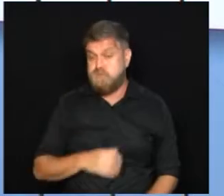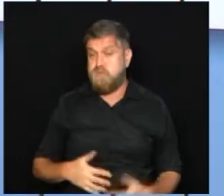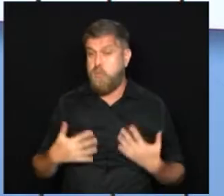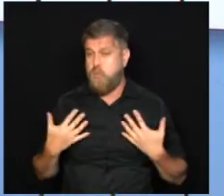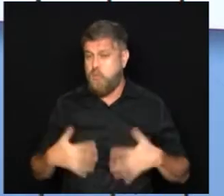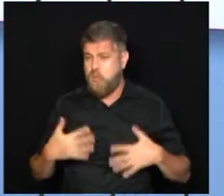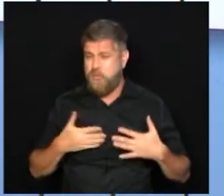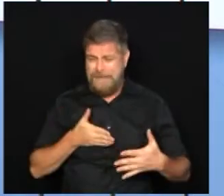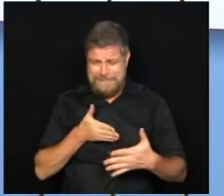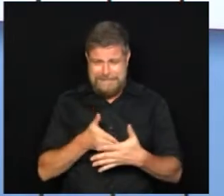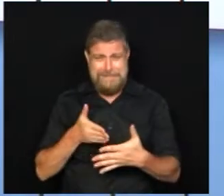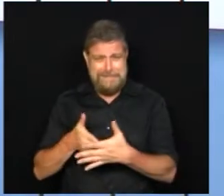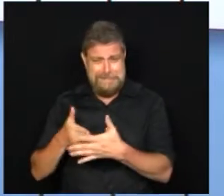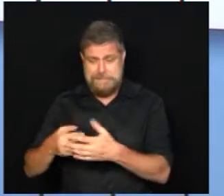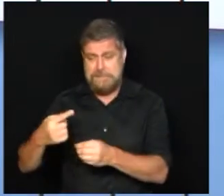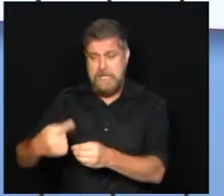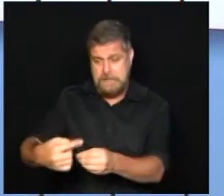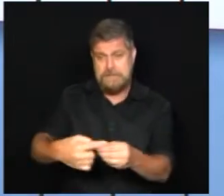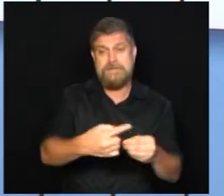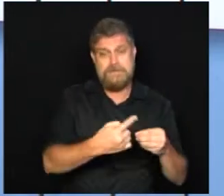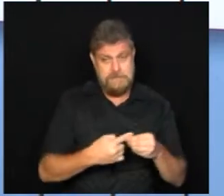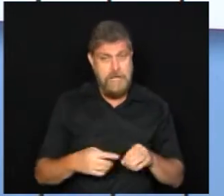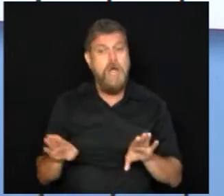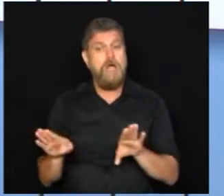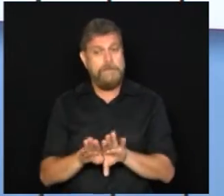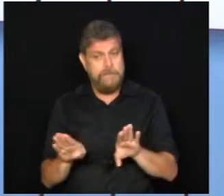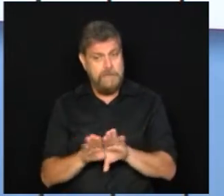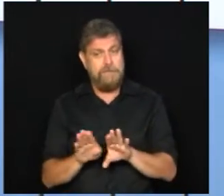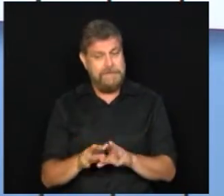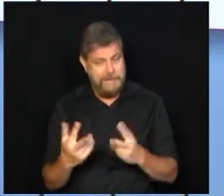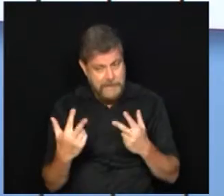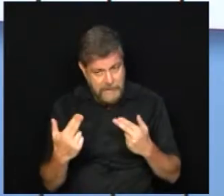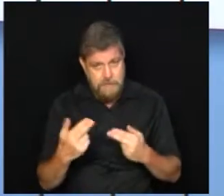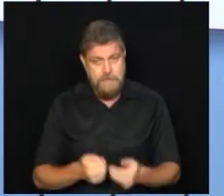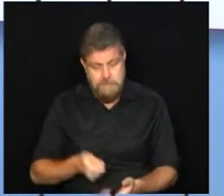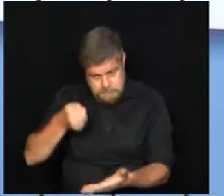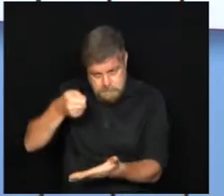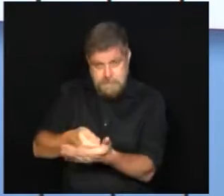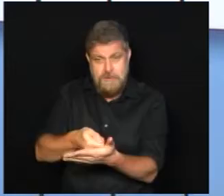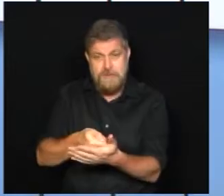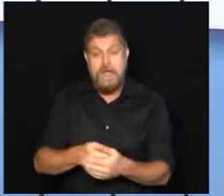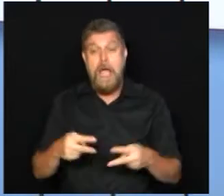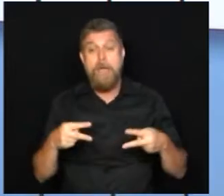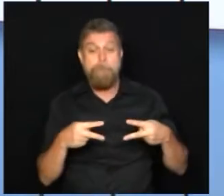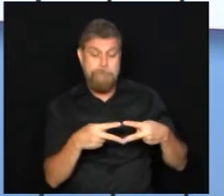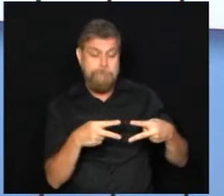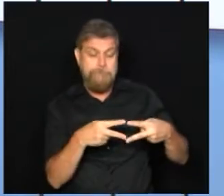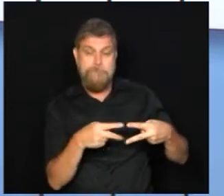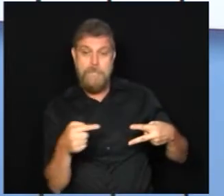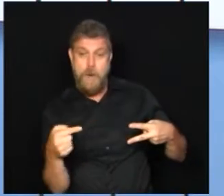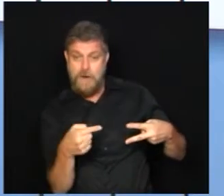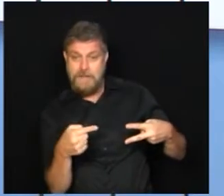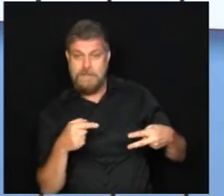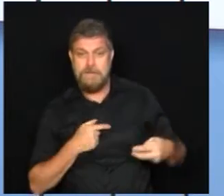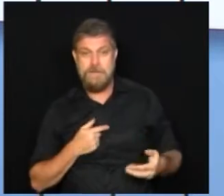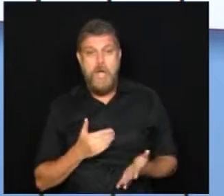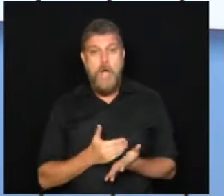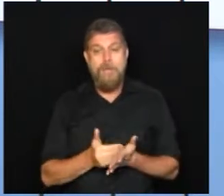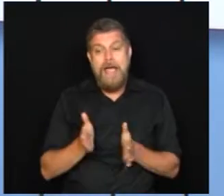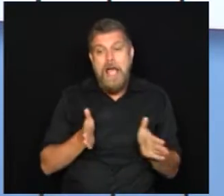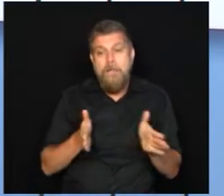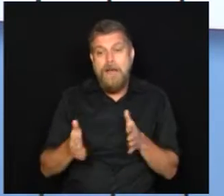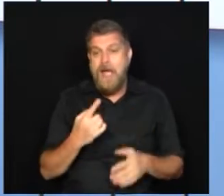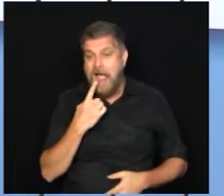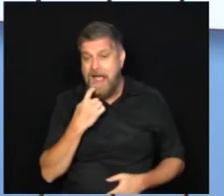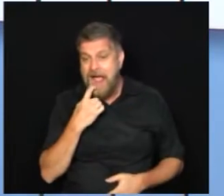restrição em cidades aqui da nossa região também foi decretada em Paulínia que entra na fase